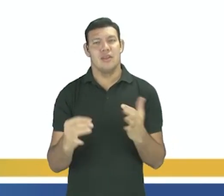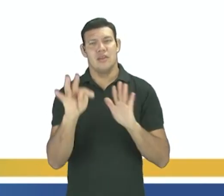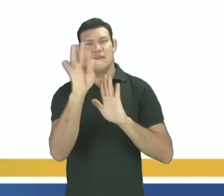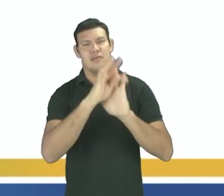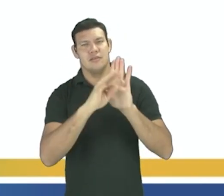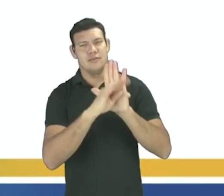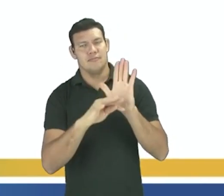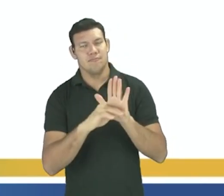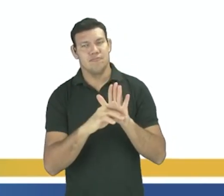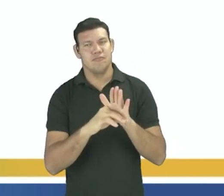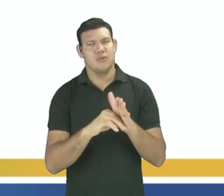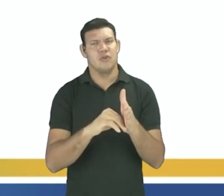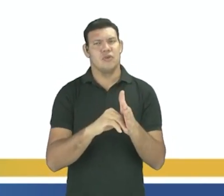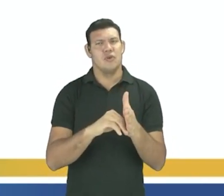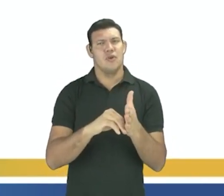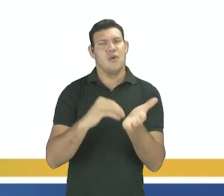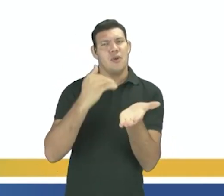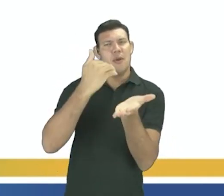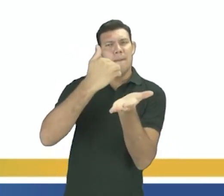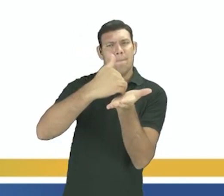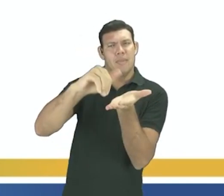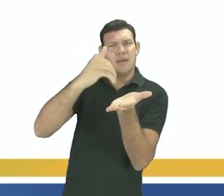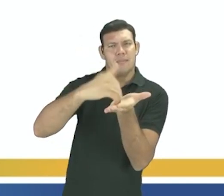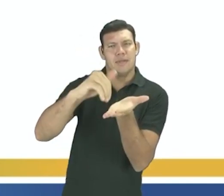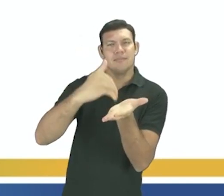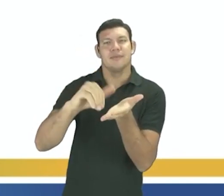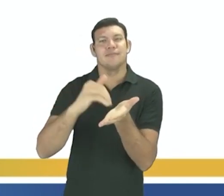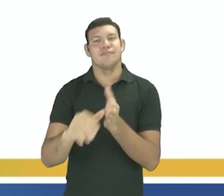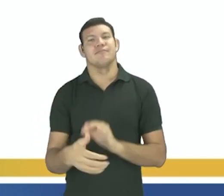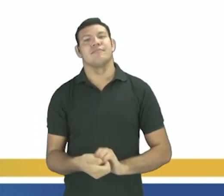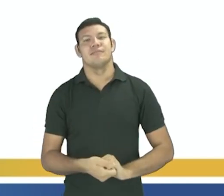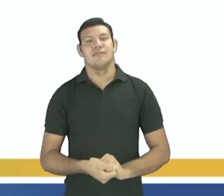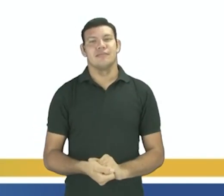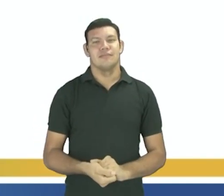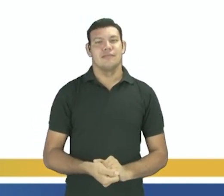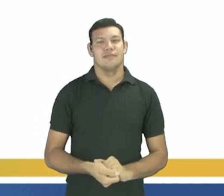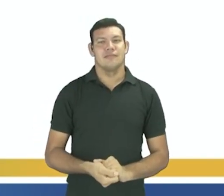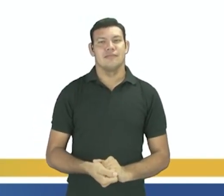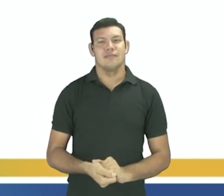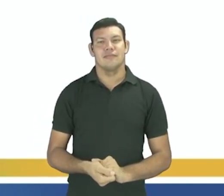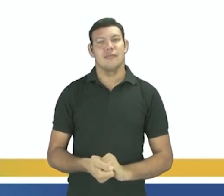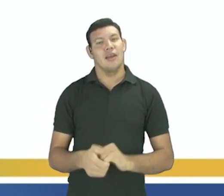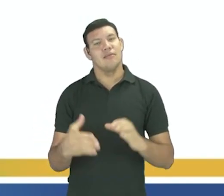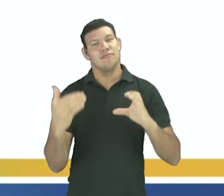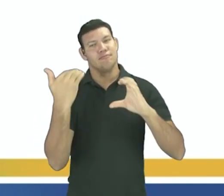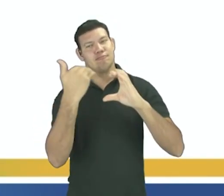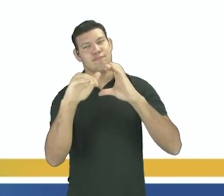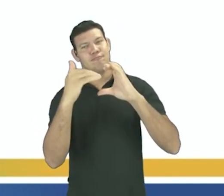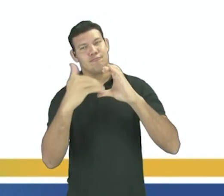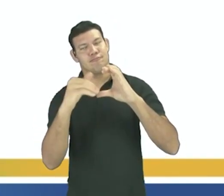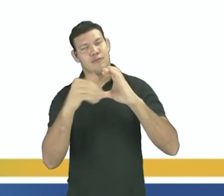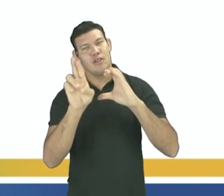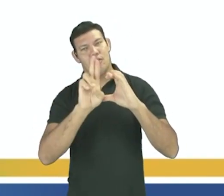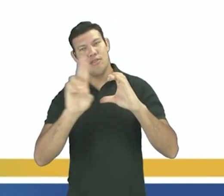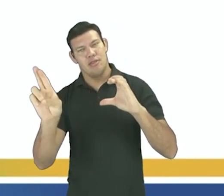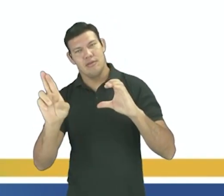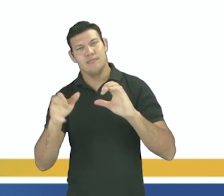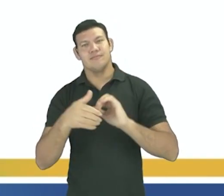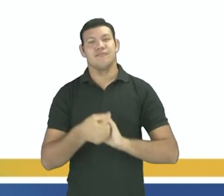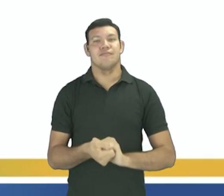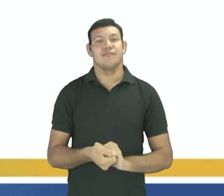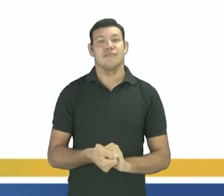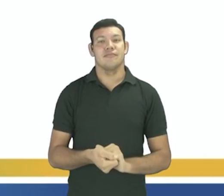de um emissor a um receptor, como o correio eletrônico muito conhecido, chamado e-mail.